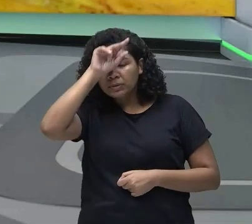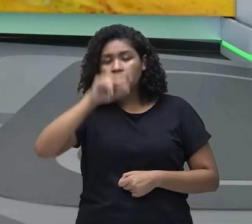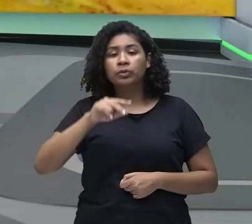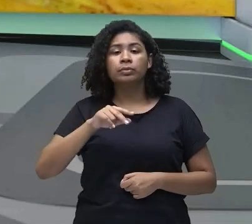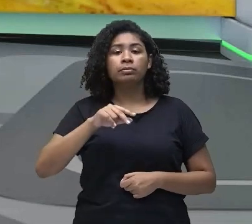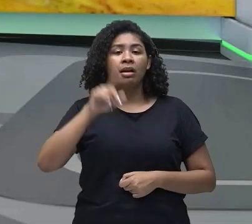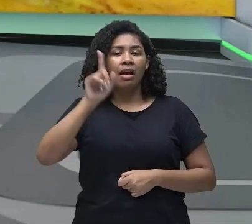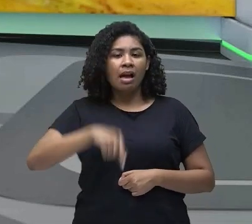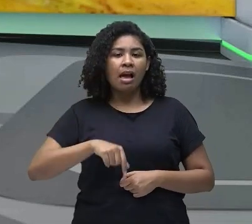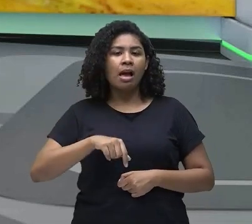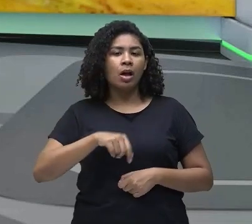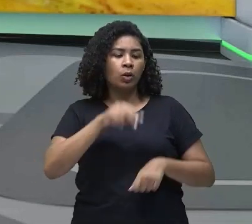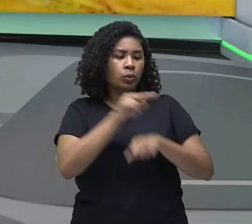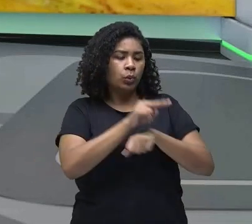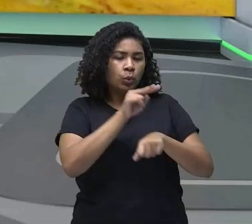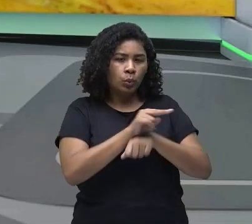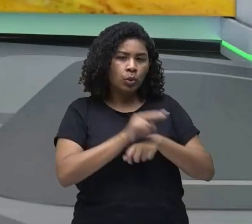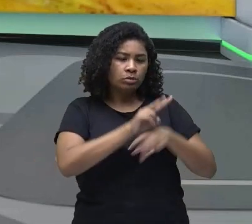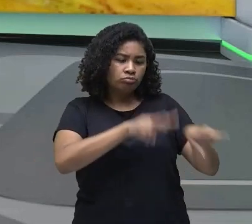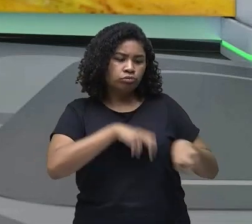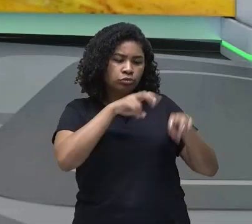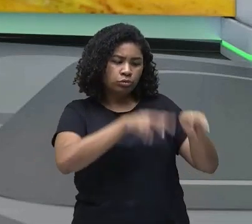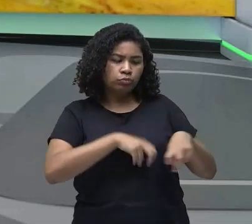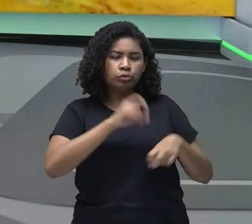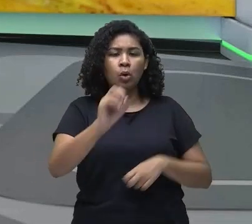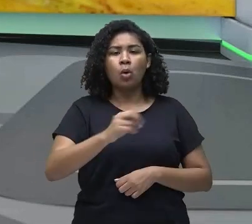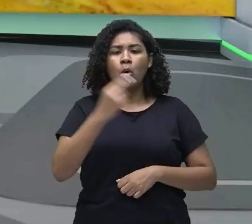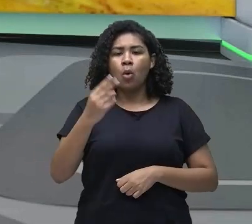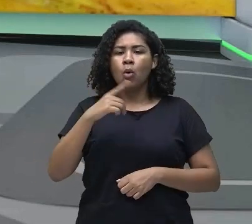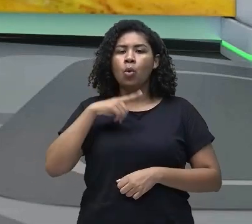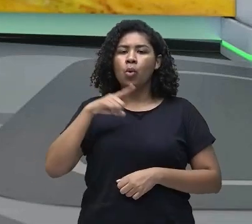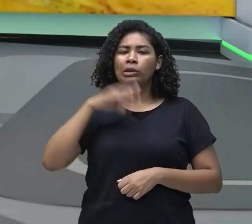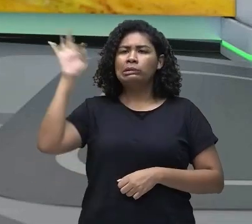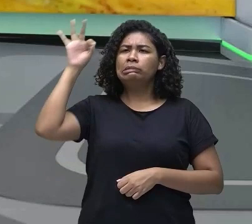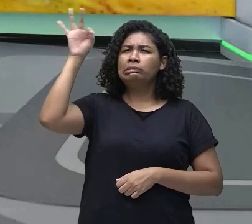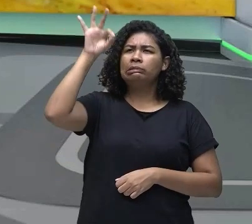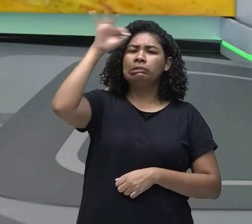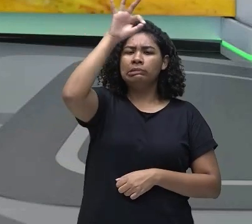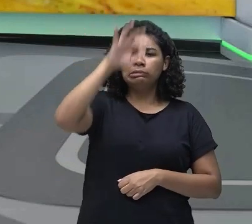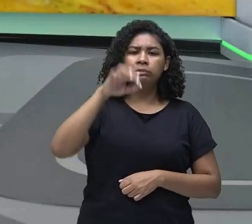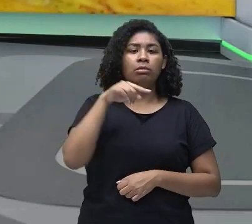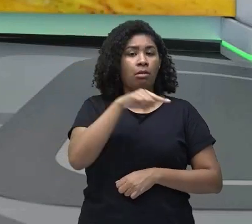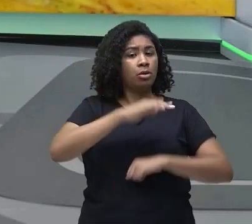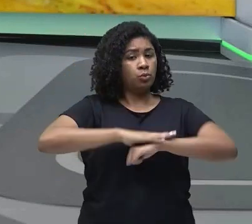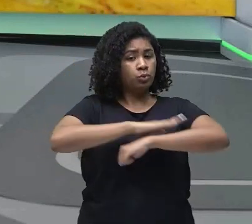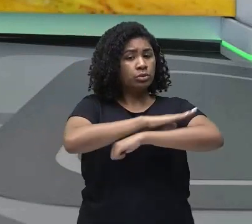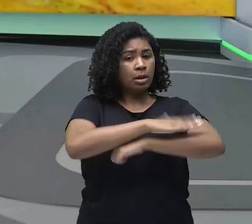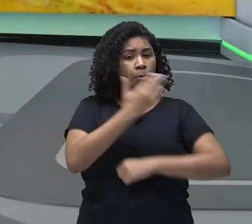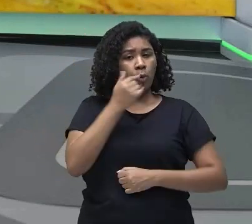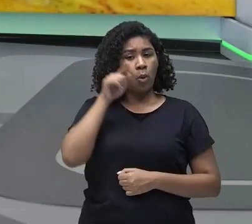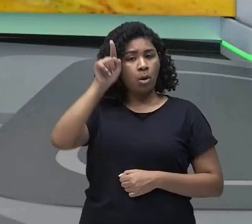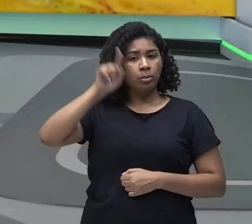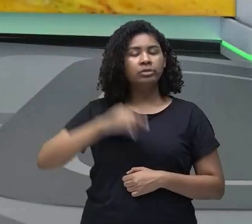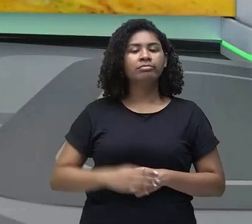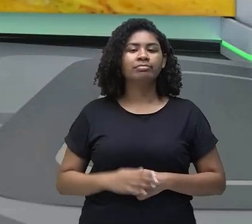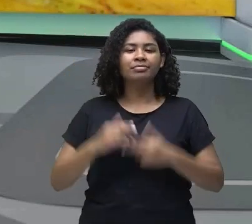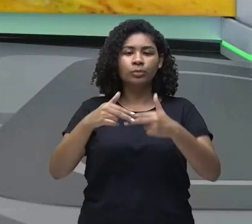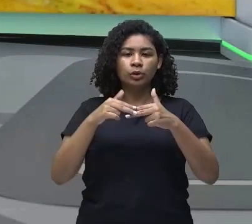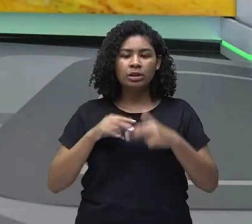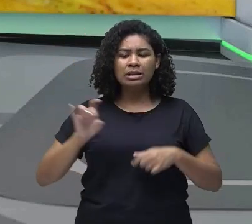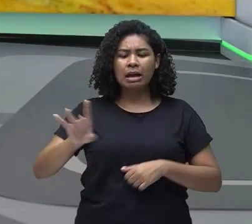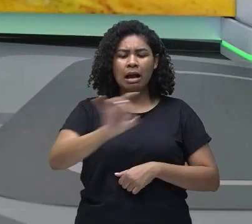controle de próprias doenças, porque eles também se alimentam de mosquitos. Então, cada animal e o seu tipo de dieta tem